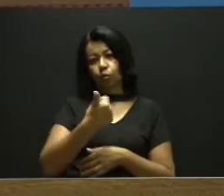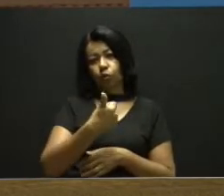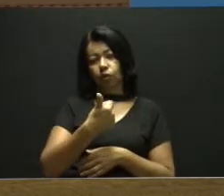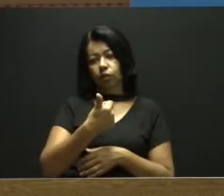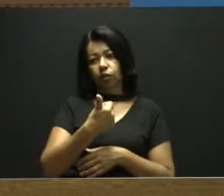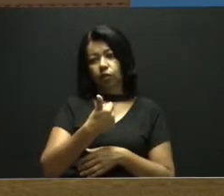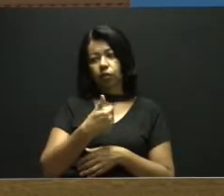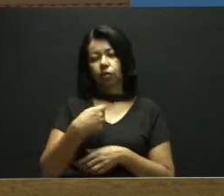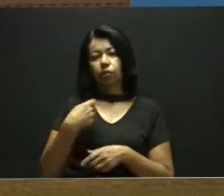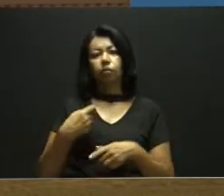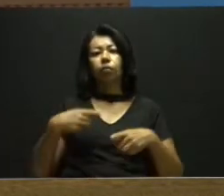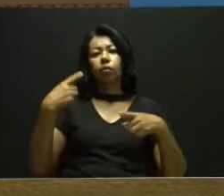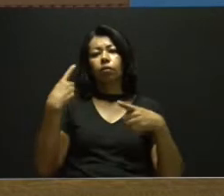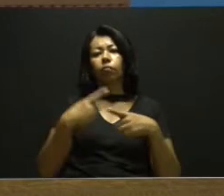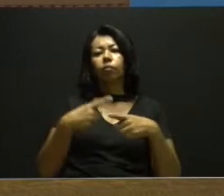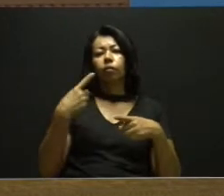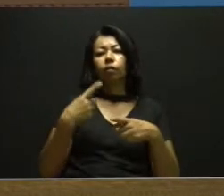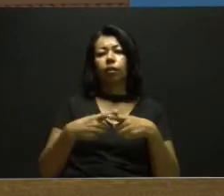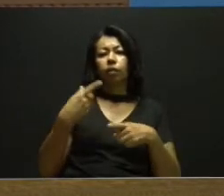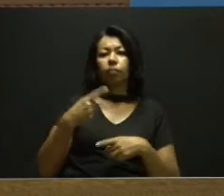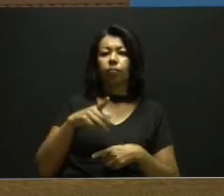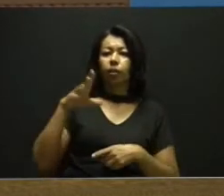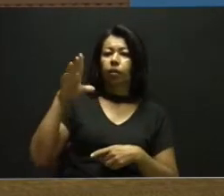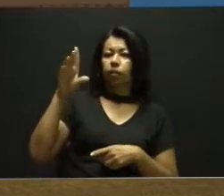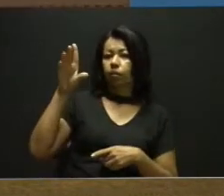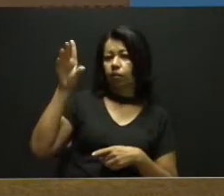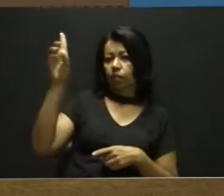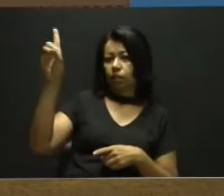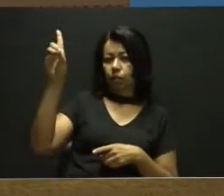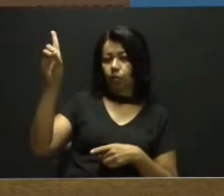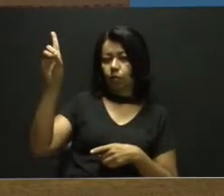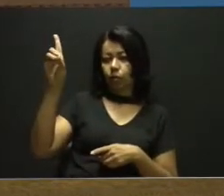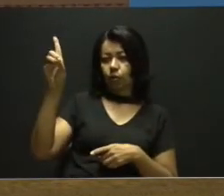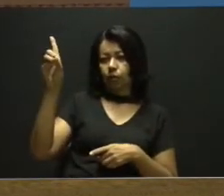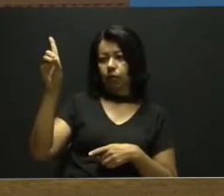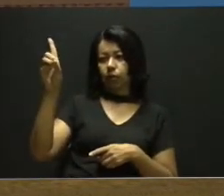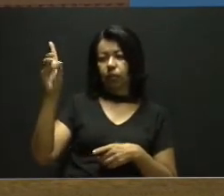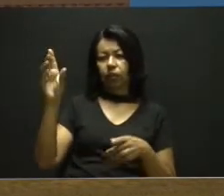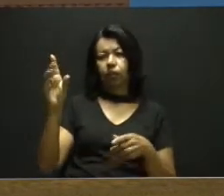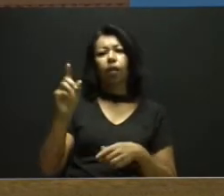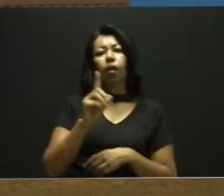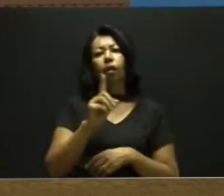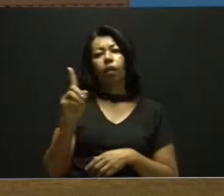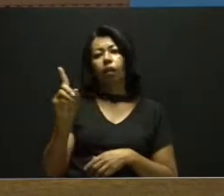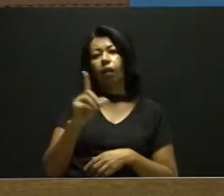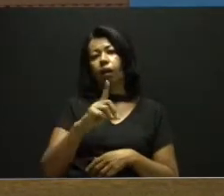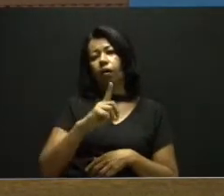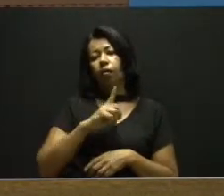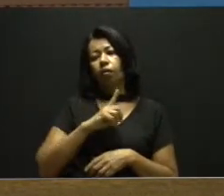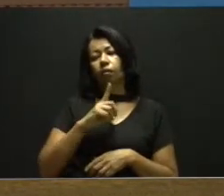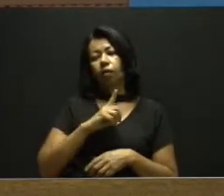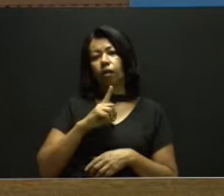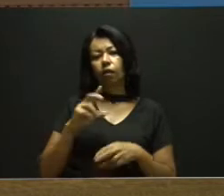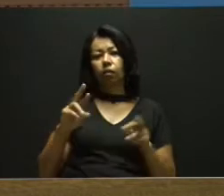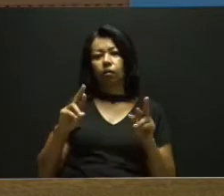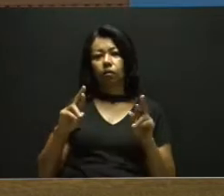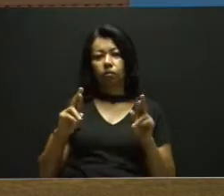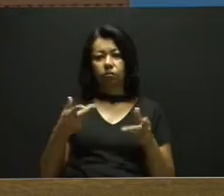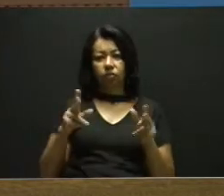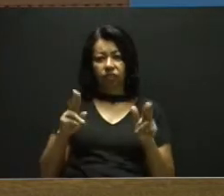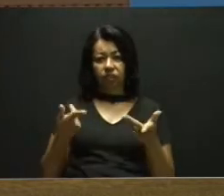porque é para deus não a acepção de